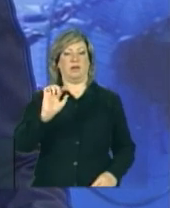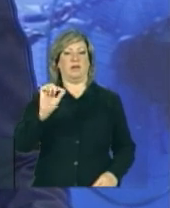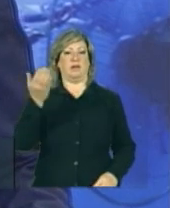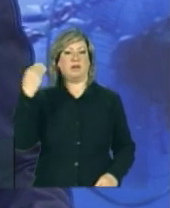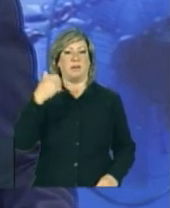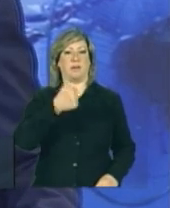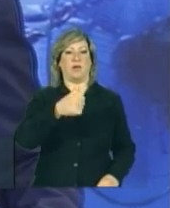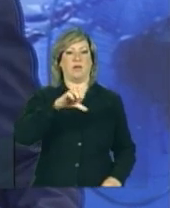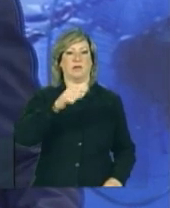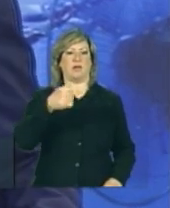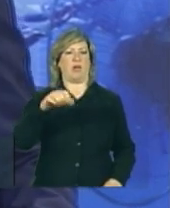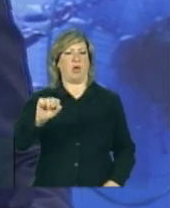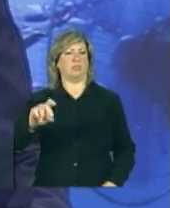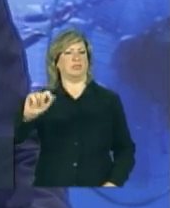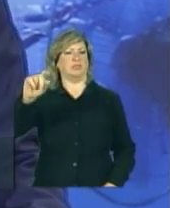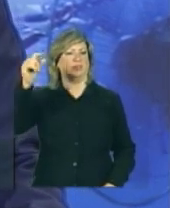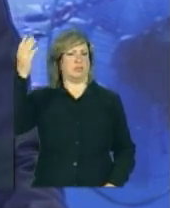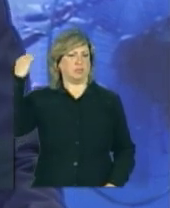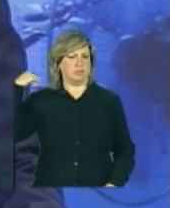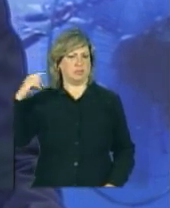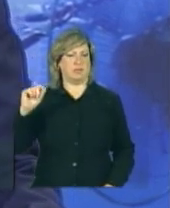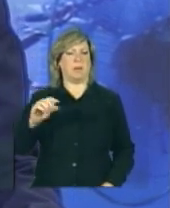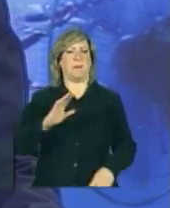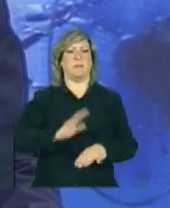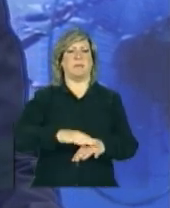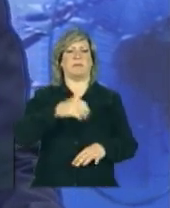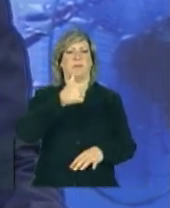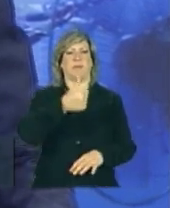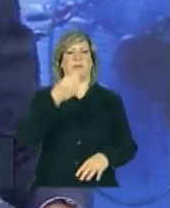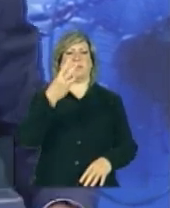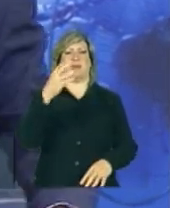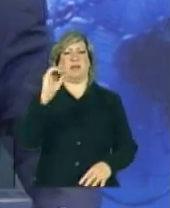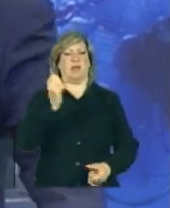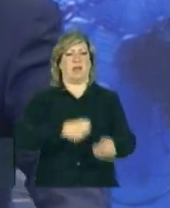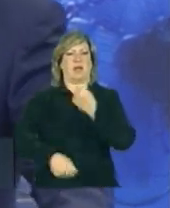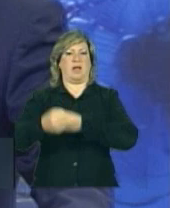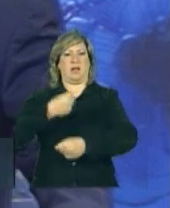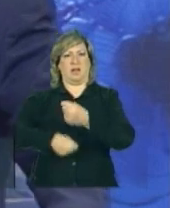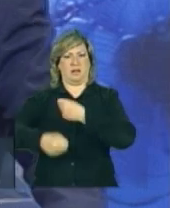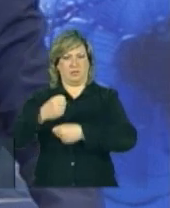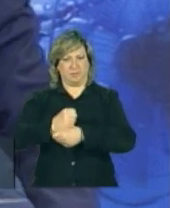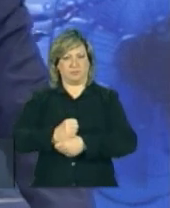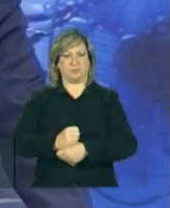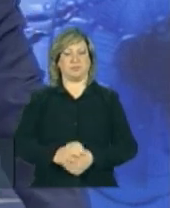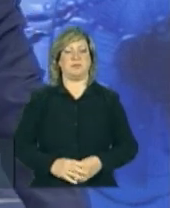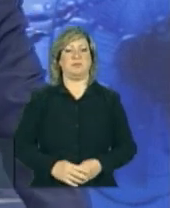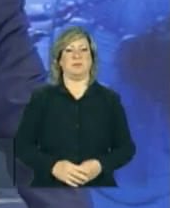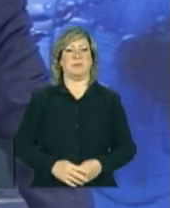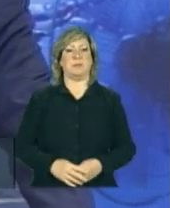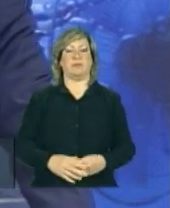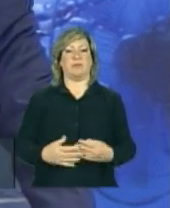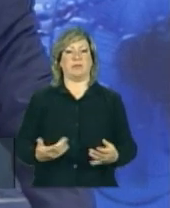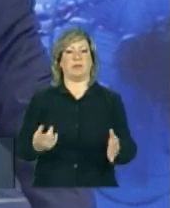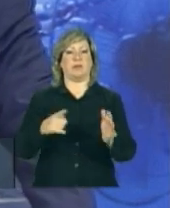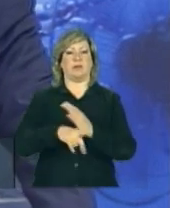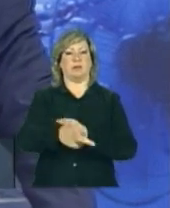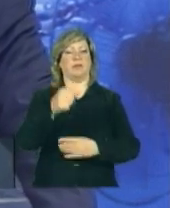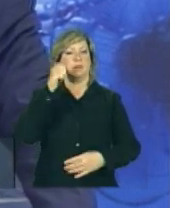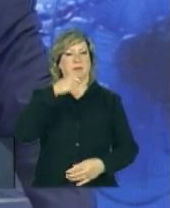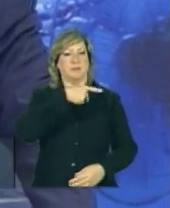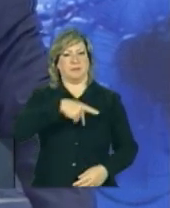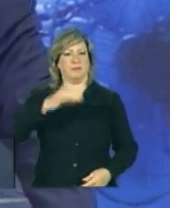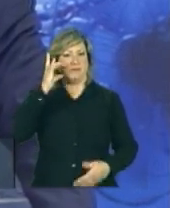1879. Então já faz mais de 130 anos. Senhora Presidenta, caros